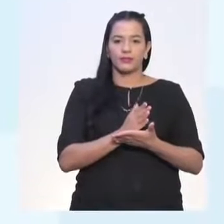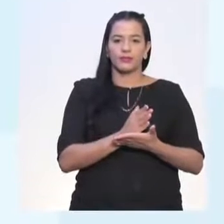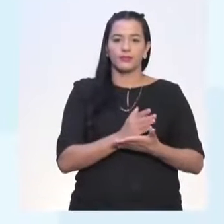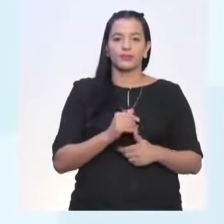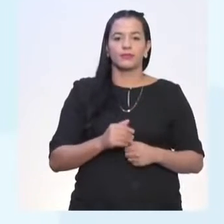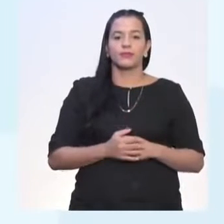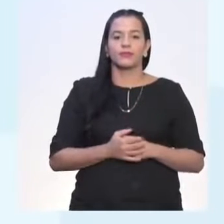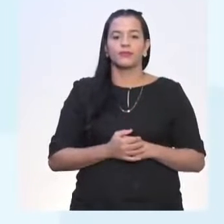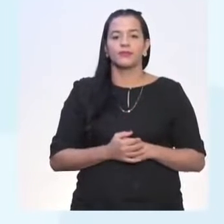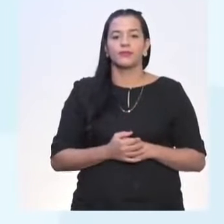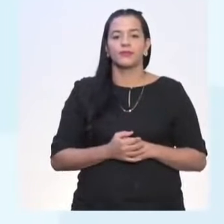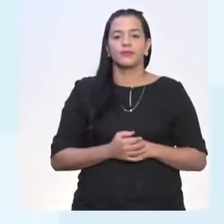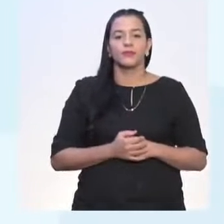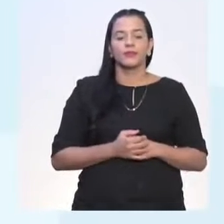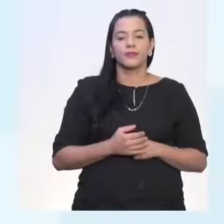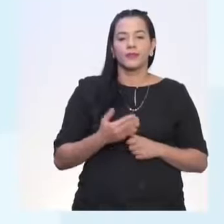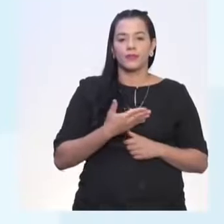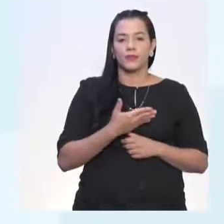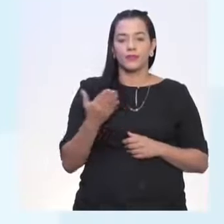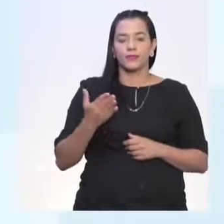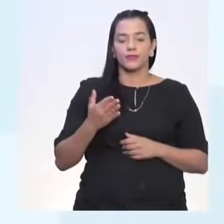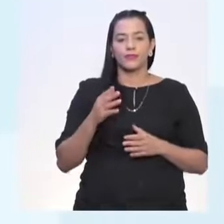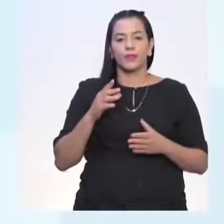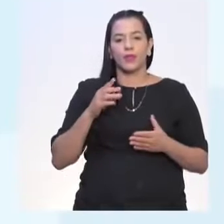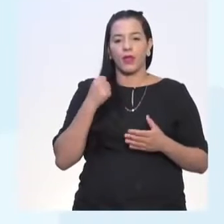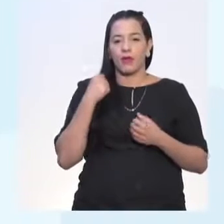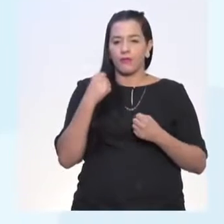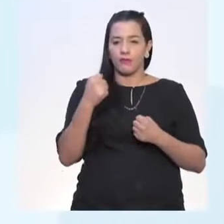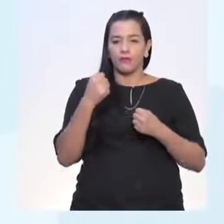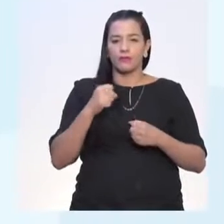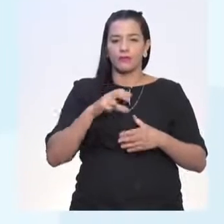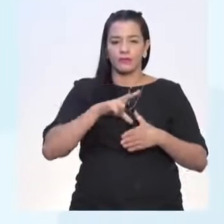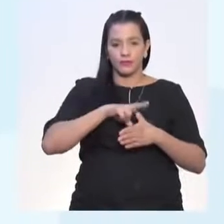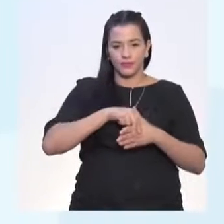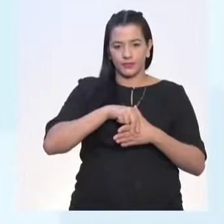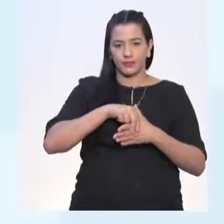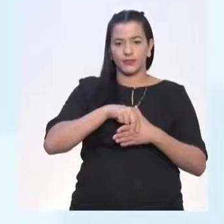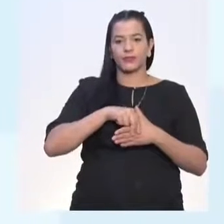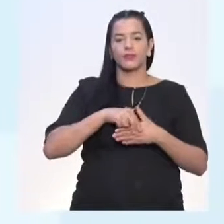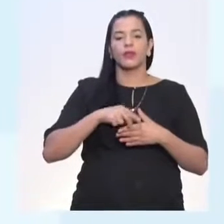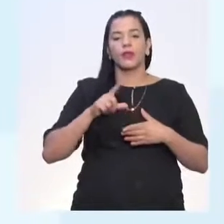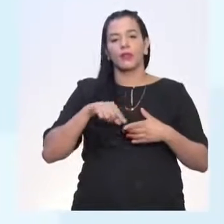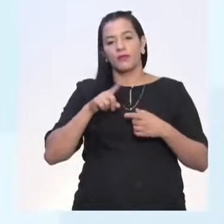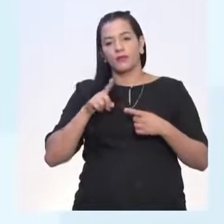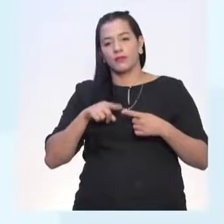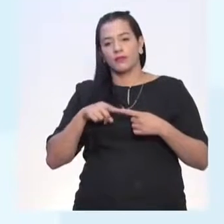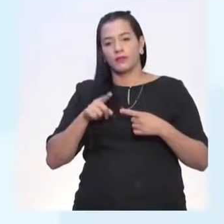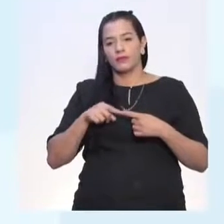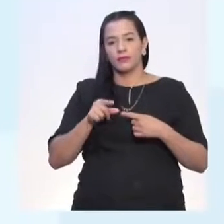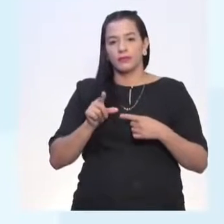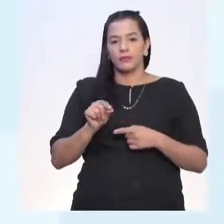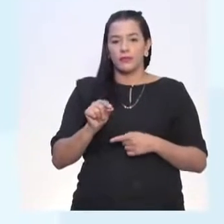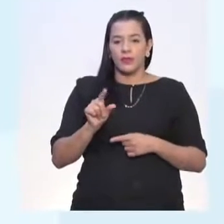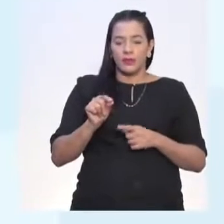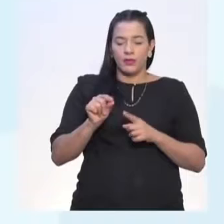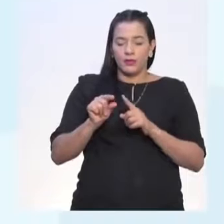e a força que você coloca no meio é, então, transmitida lá para a ponta da